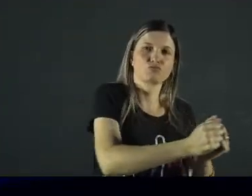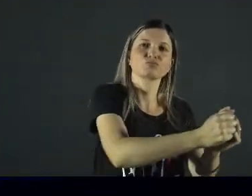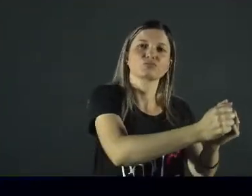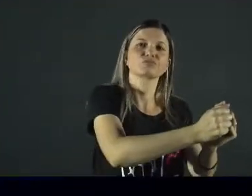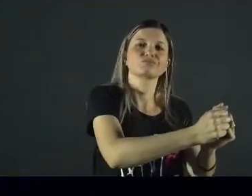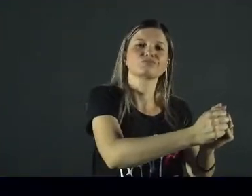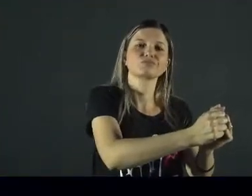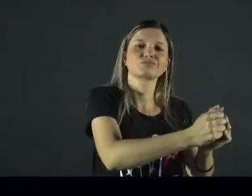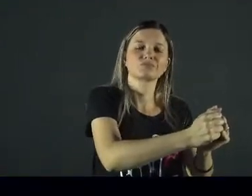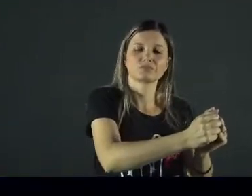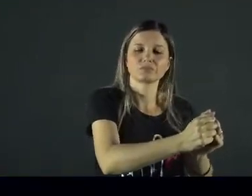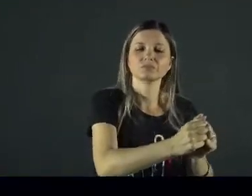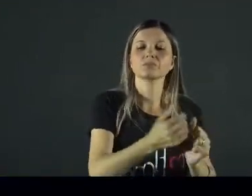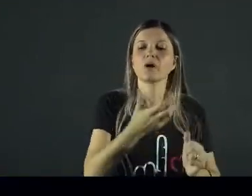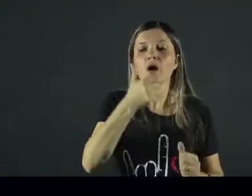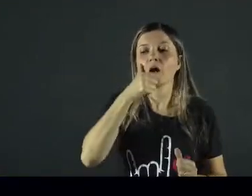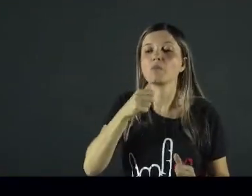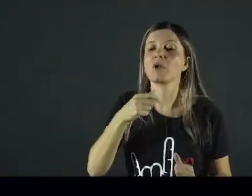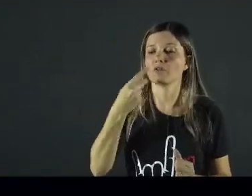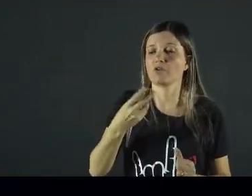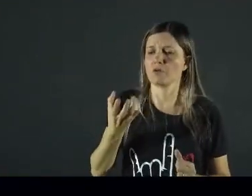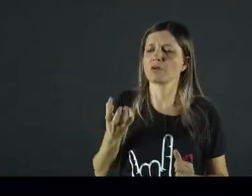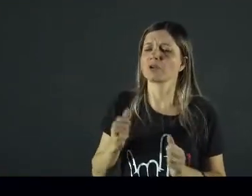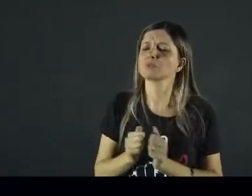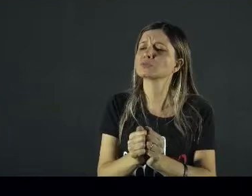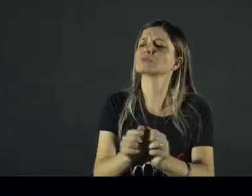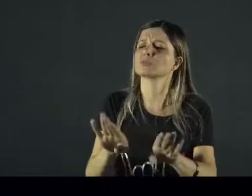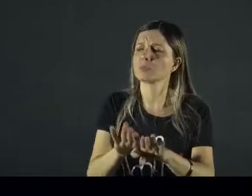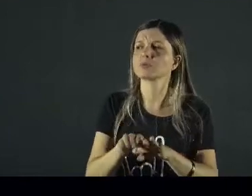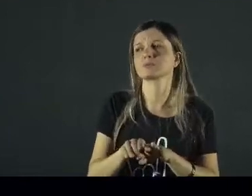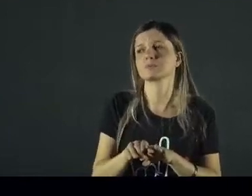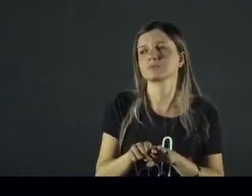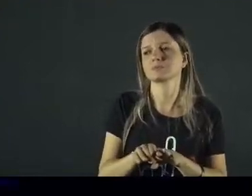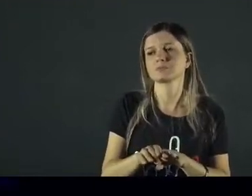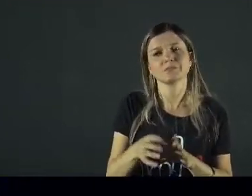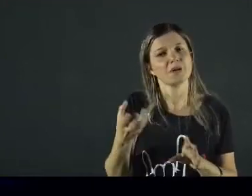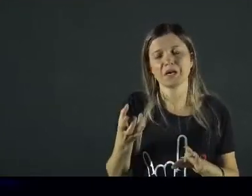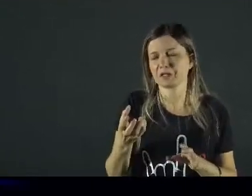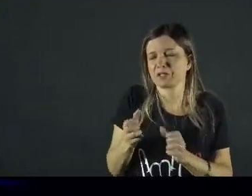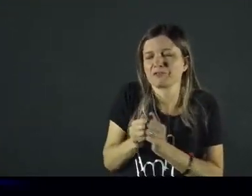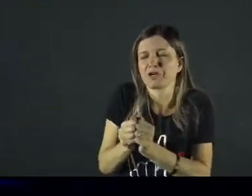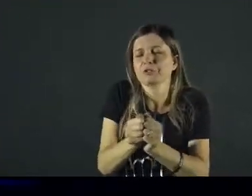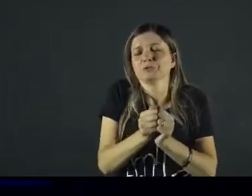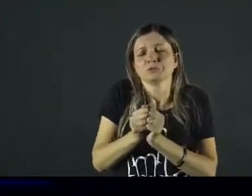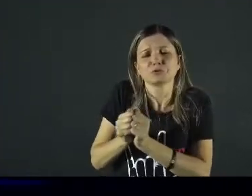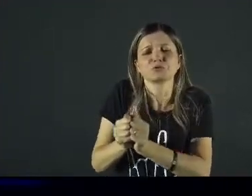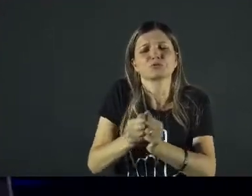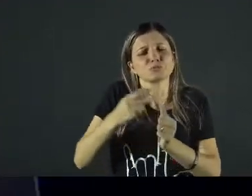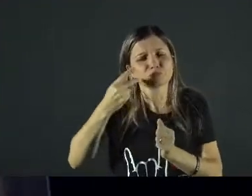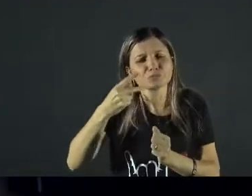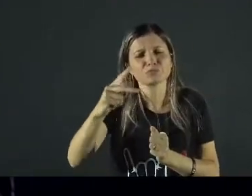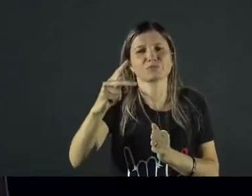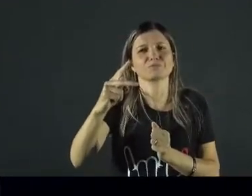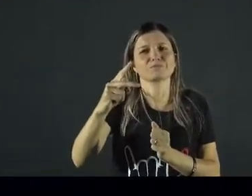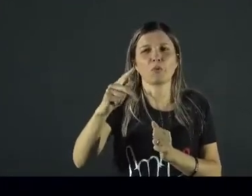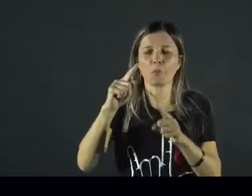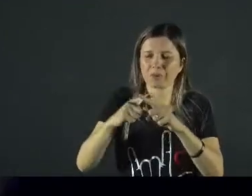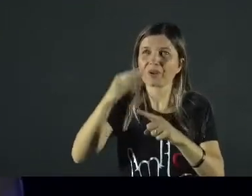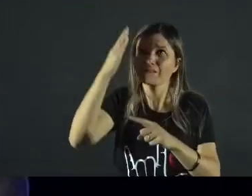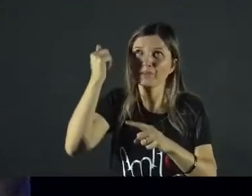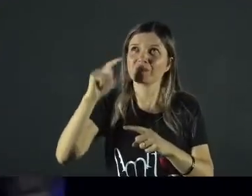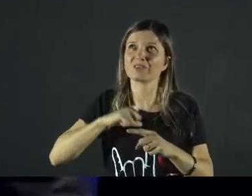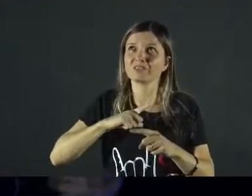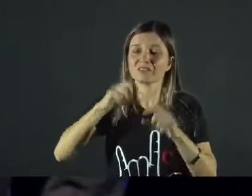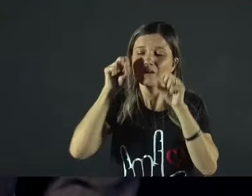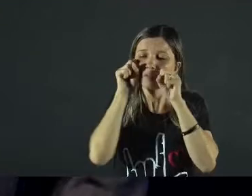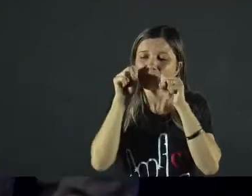eu vou lá. E a mulher disse assim: eu vou junto contigo. Ela não queria largar do profeta, porque ela sabia que ali estava a bênção de Deus. Eu quero